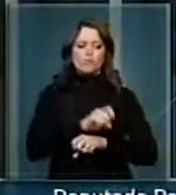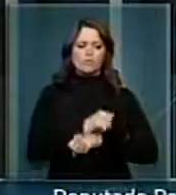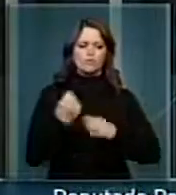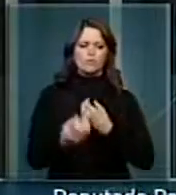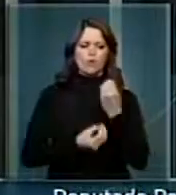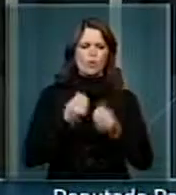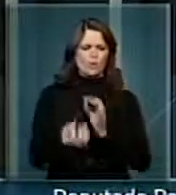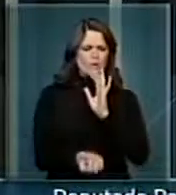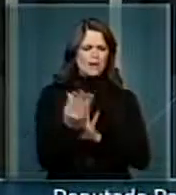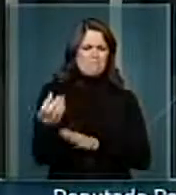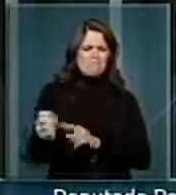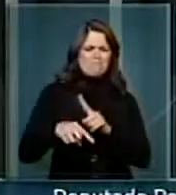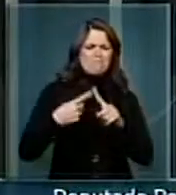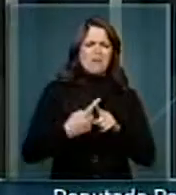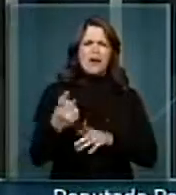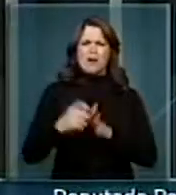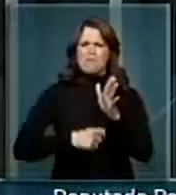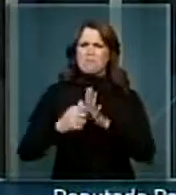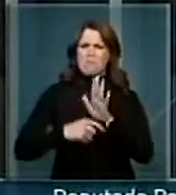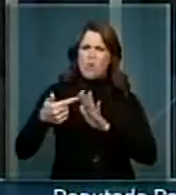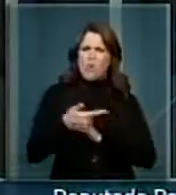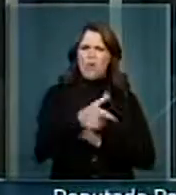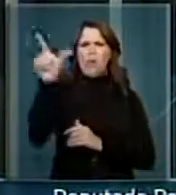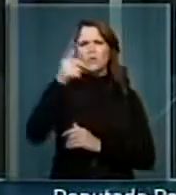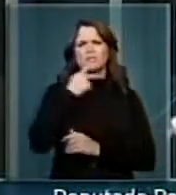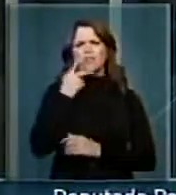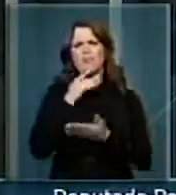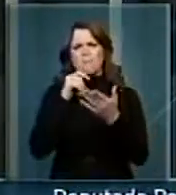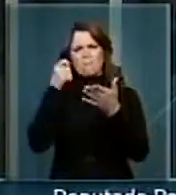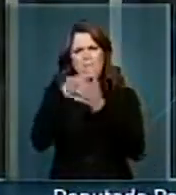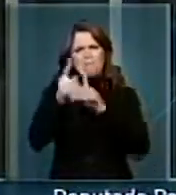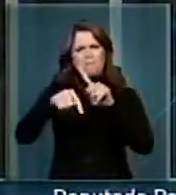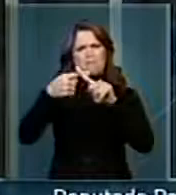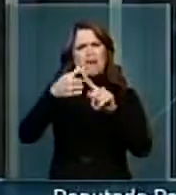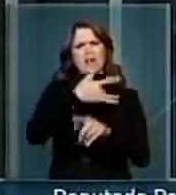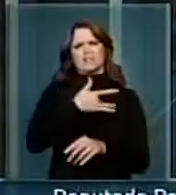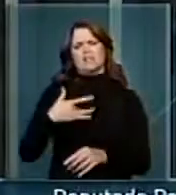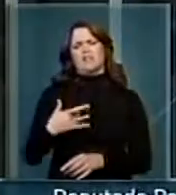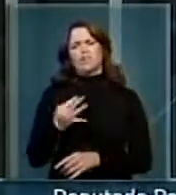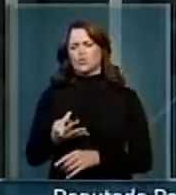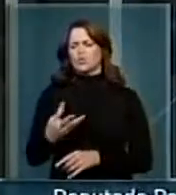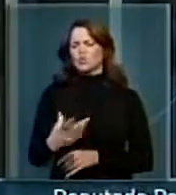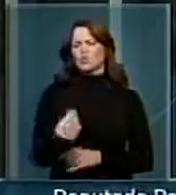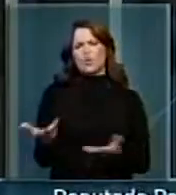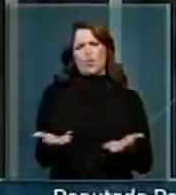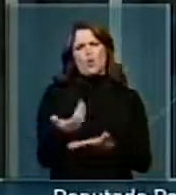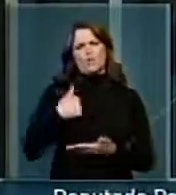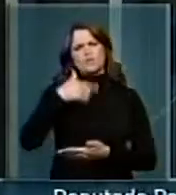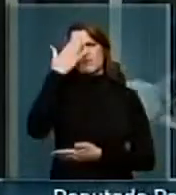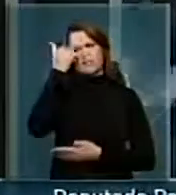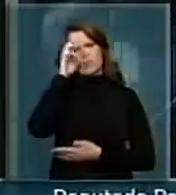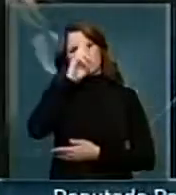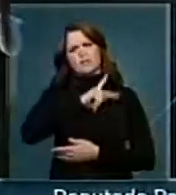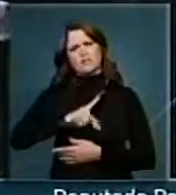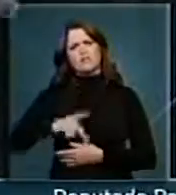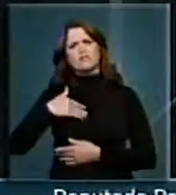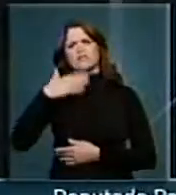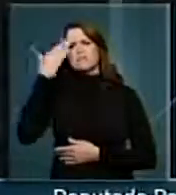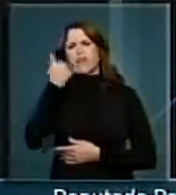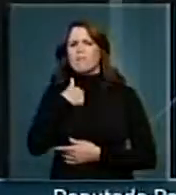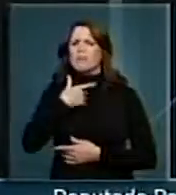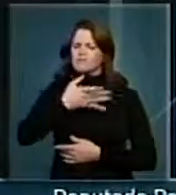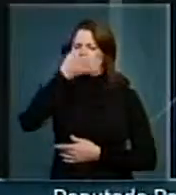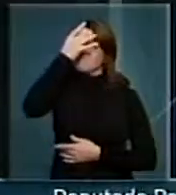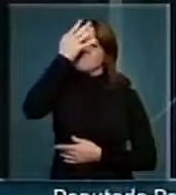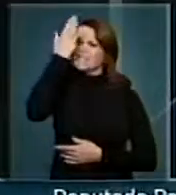impossibilidade de criação de um novo imposto para financiar a saúde. Todos hoje, senhor presidente, são absolutamente